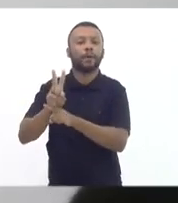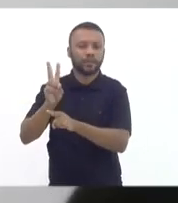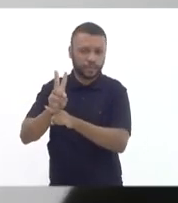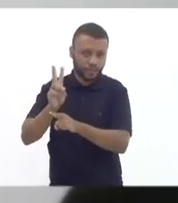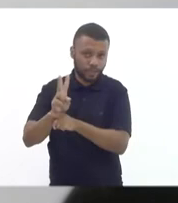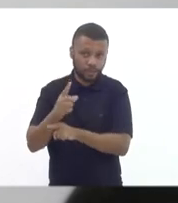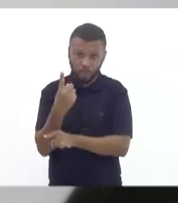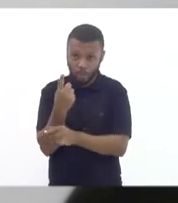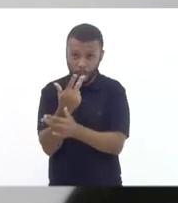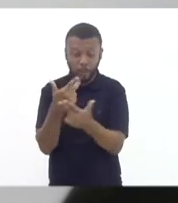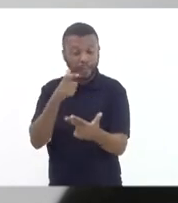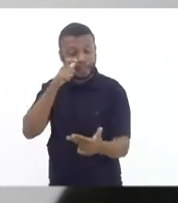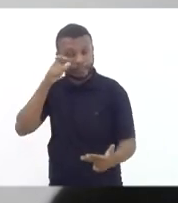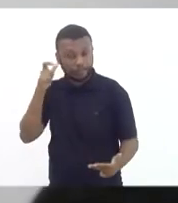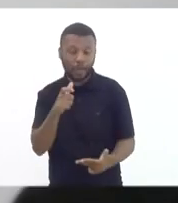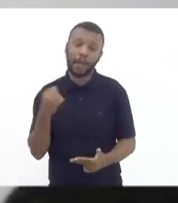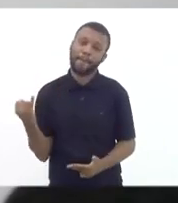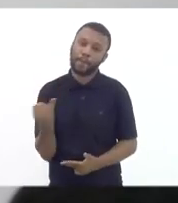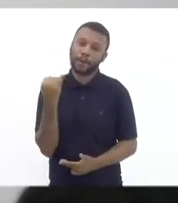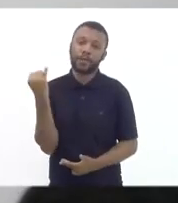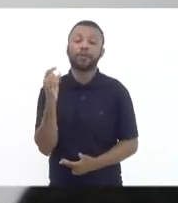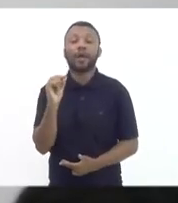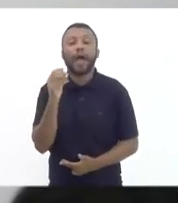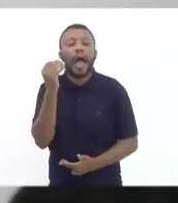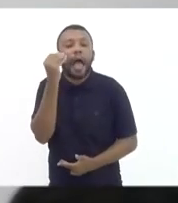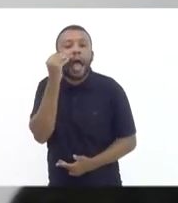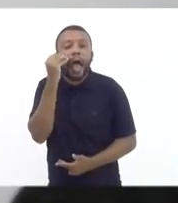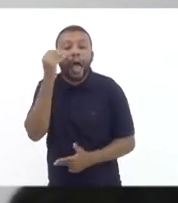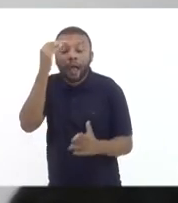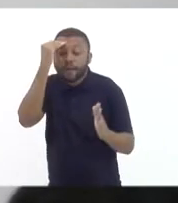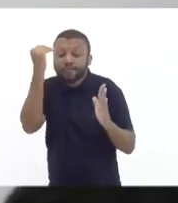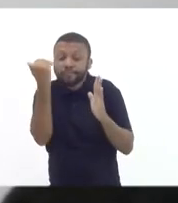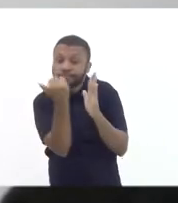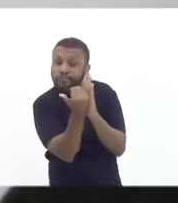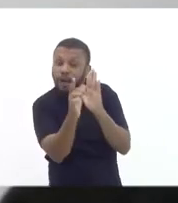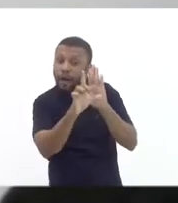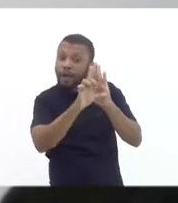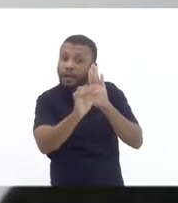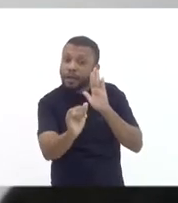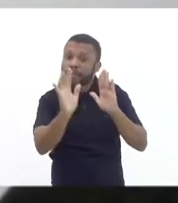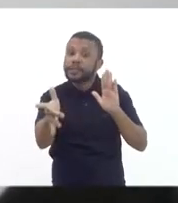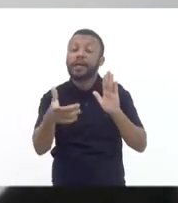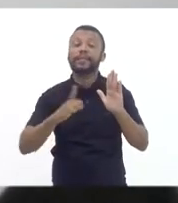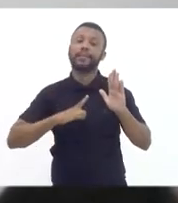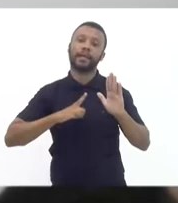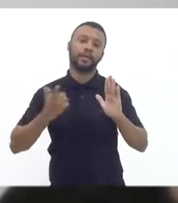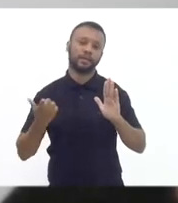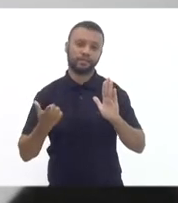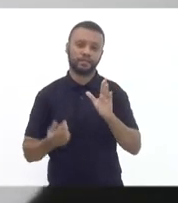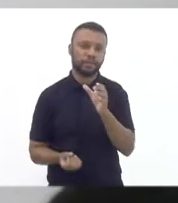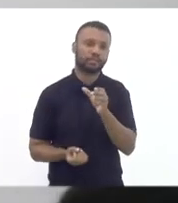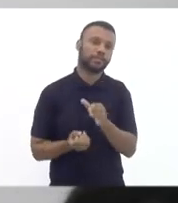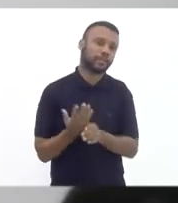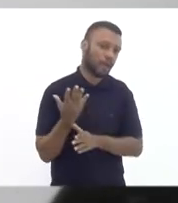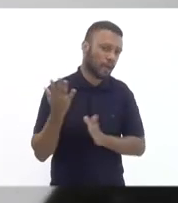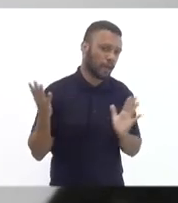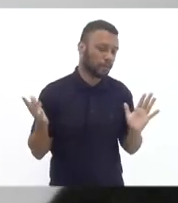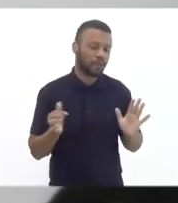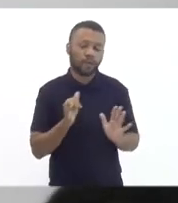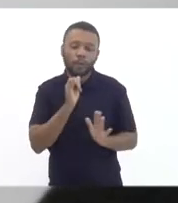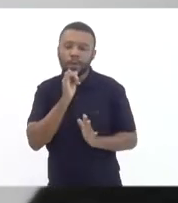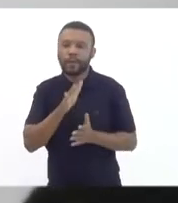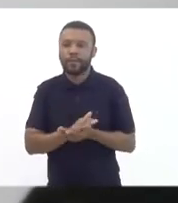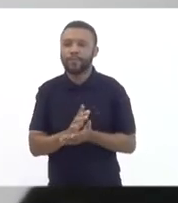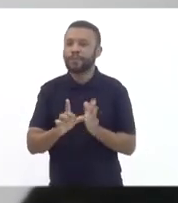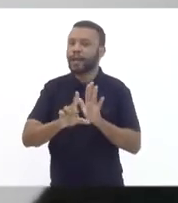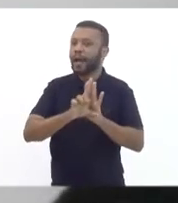que eu acho importante, é a verificação do cumprimento das leis que já existem, né? como, por exemplo, a lei